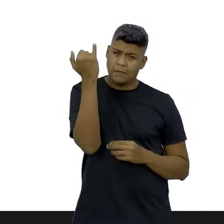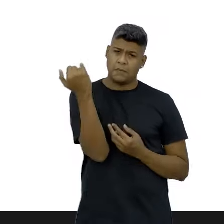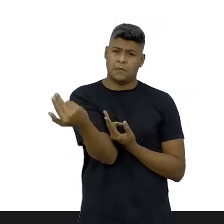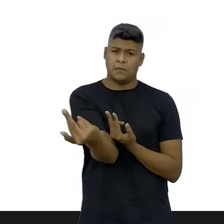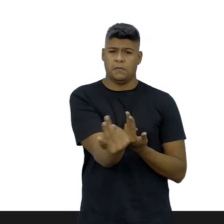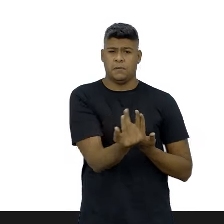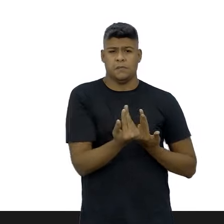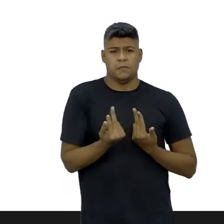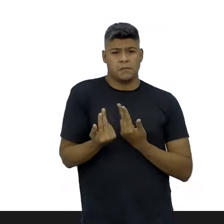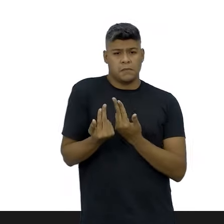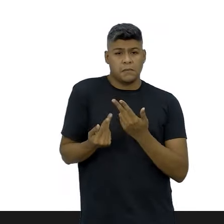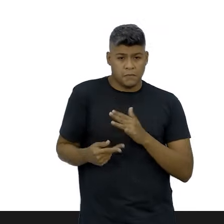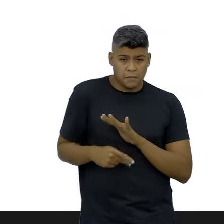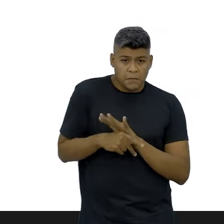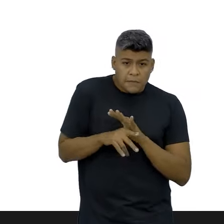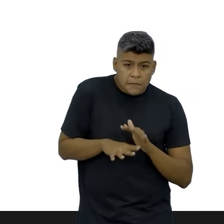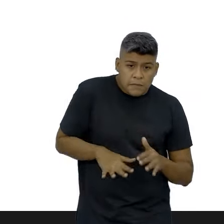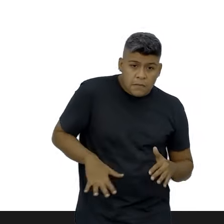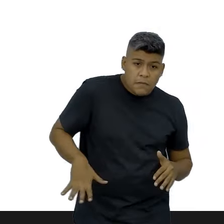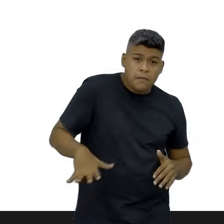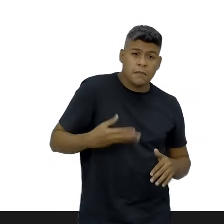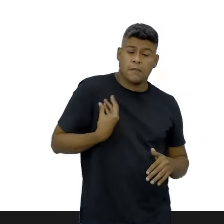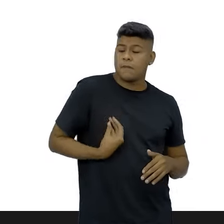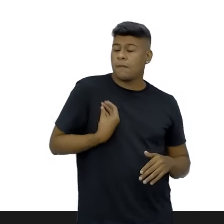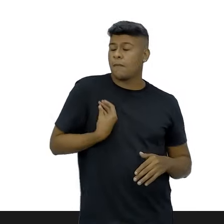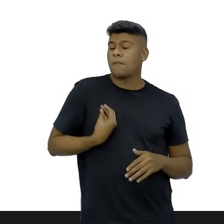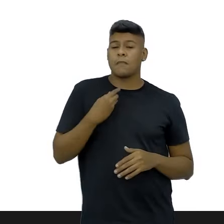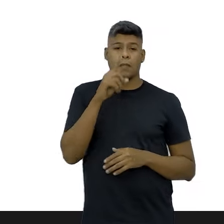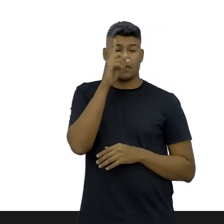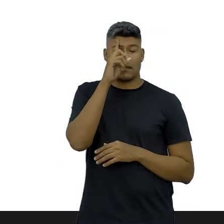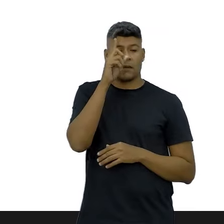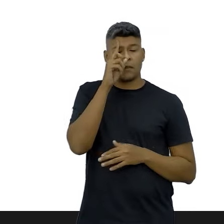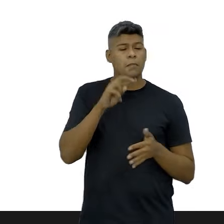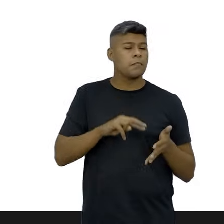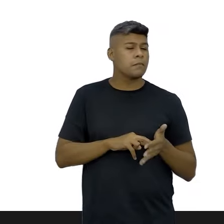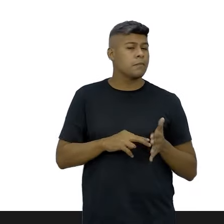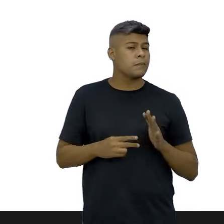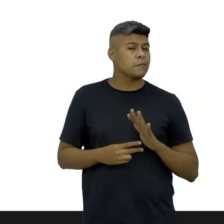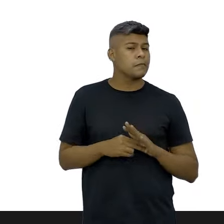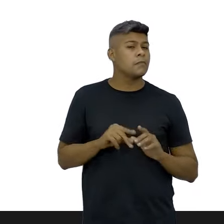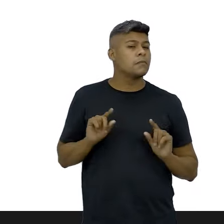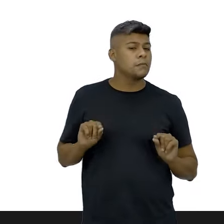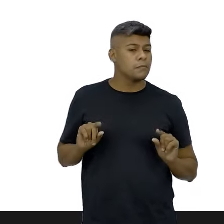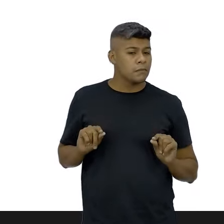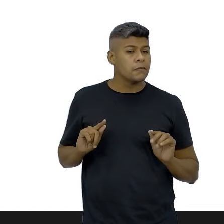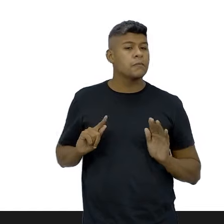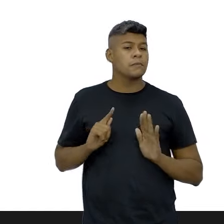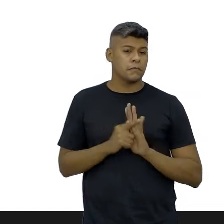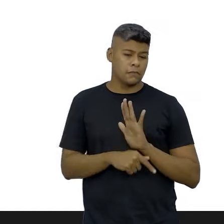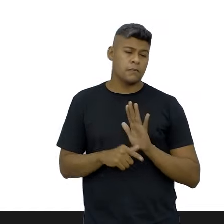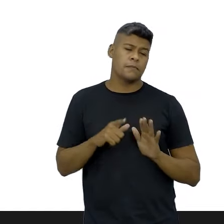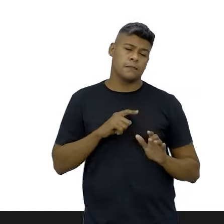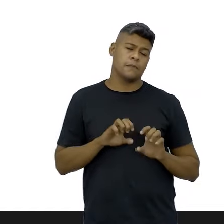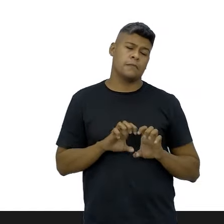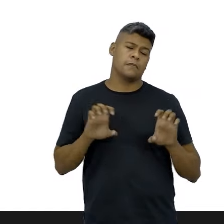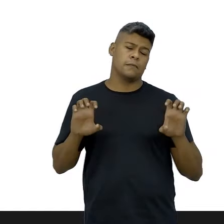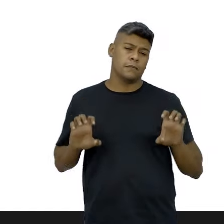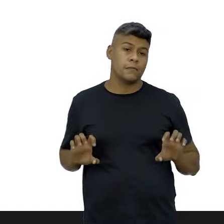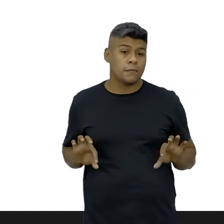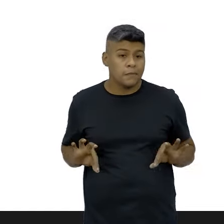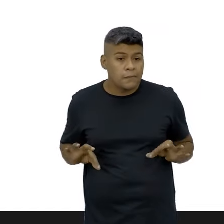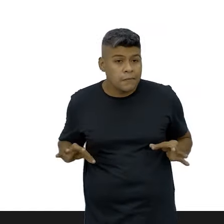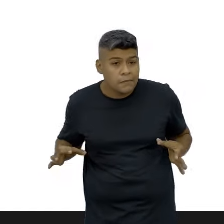eles pertencem ao campo da vida cotidiana, ou seja, eles são gêneros que têm uma estrutura mais simples,